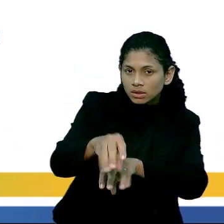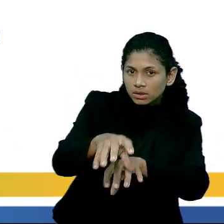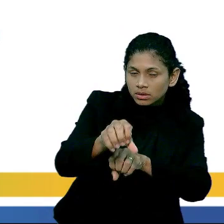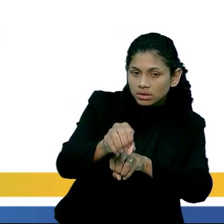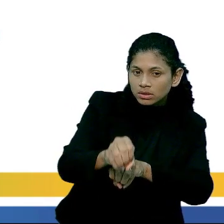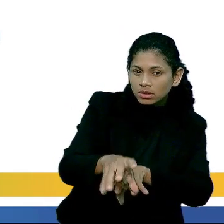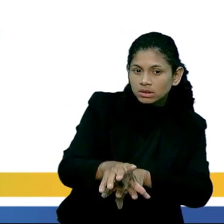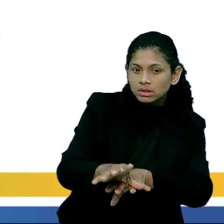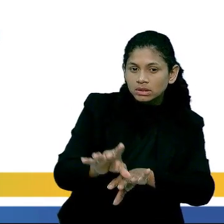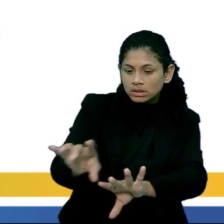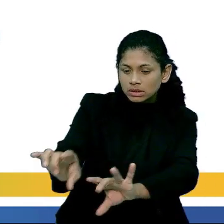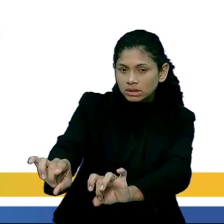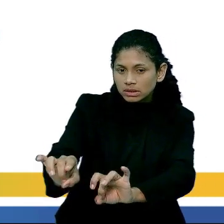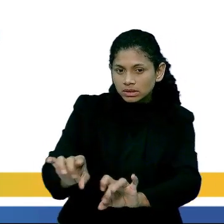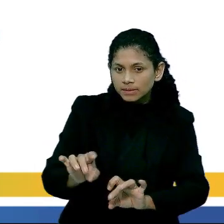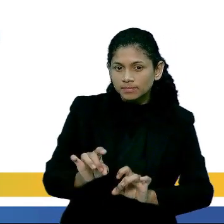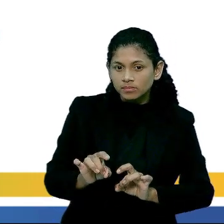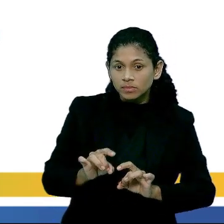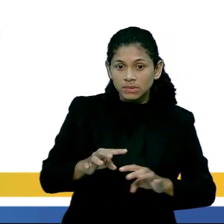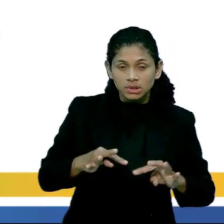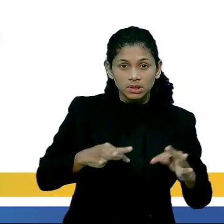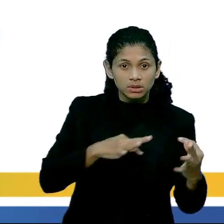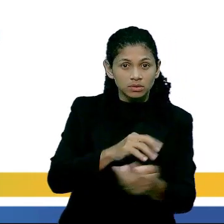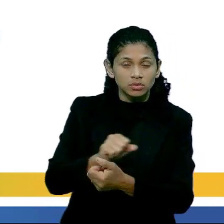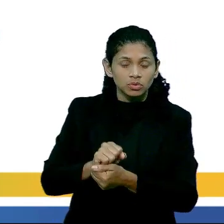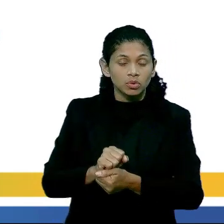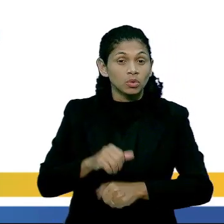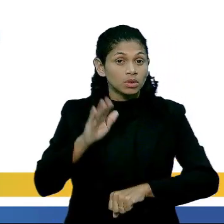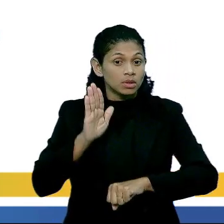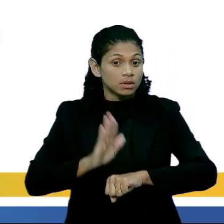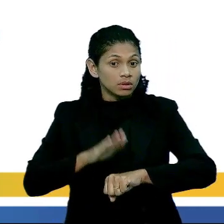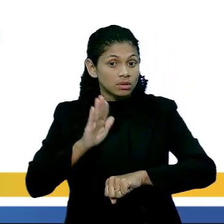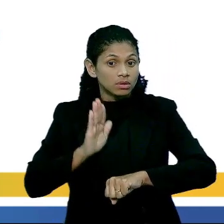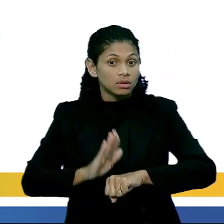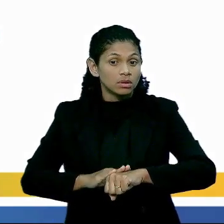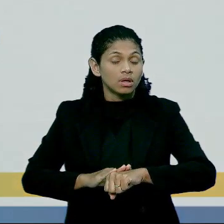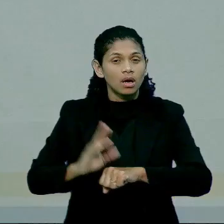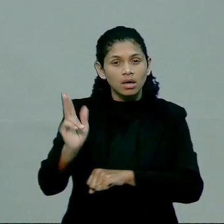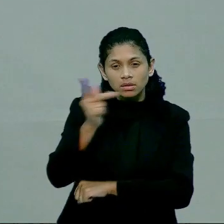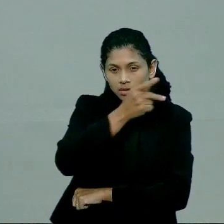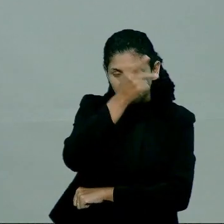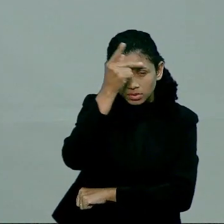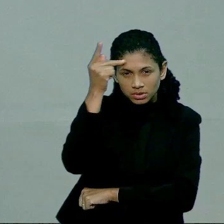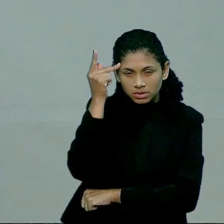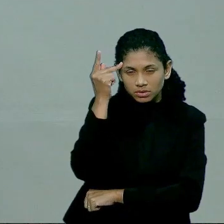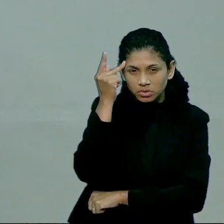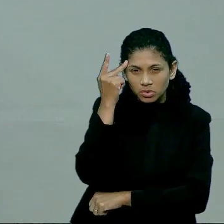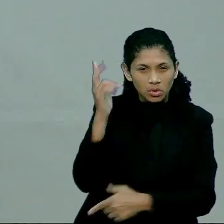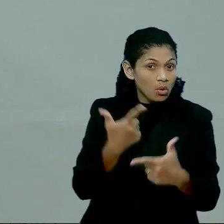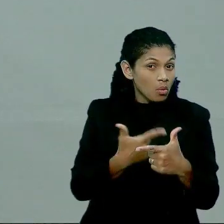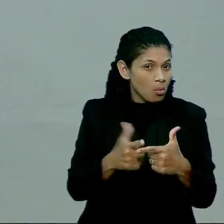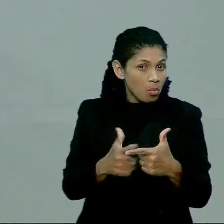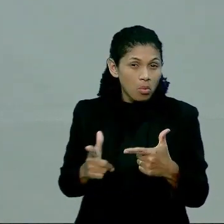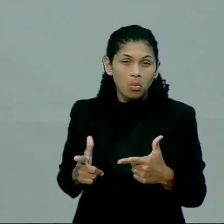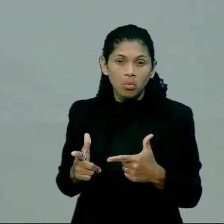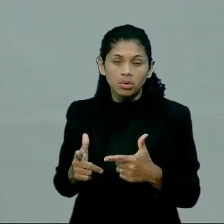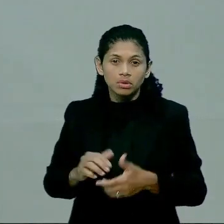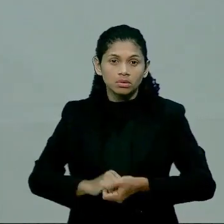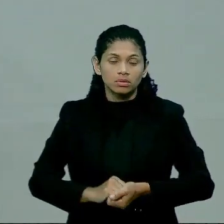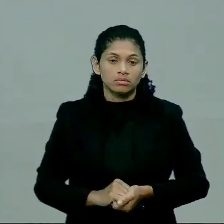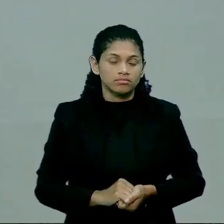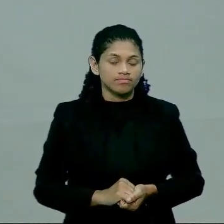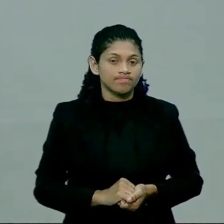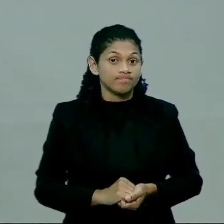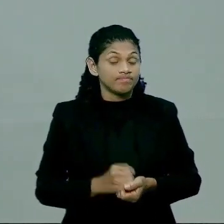educar e ensinar técnicas a todos que tratam de pessoas que estão em situações complicadas então se eu digo que tem uma pessoa